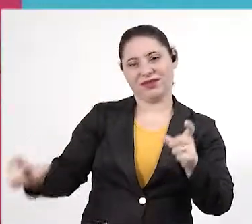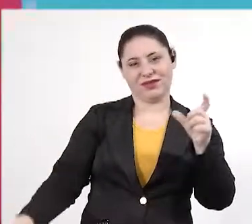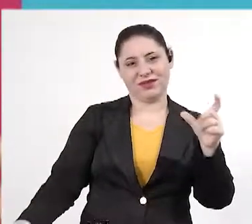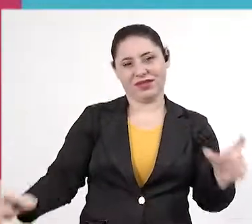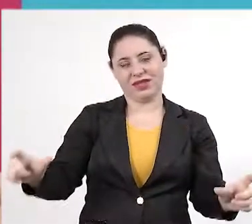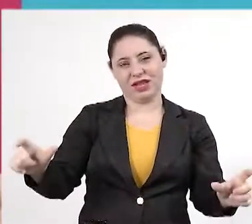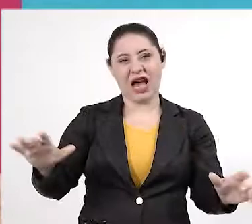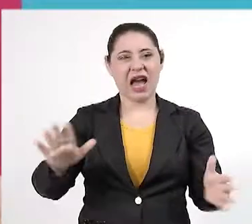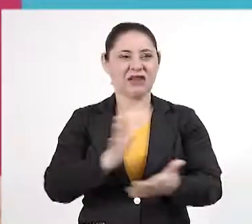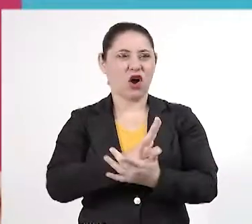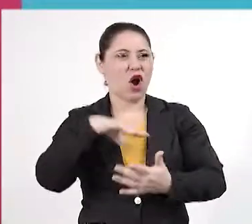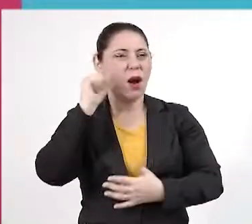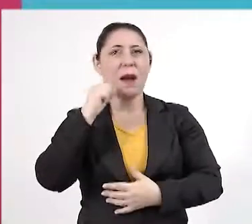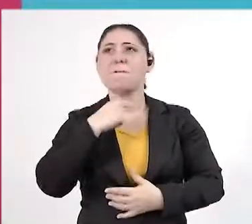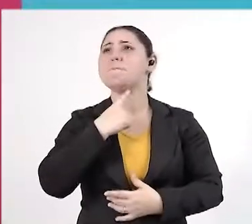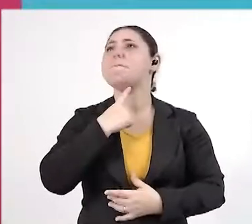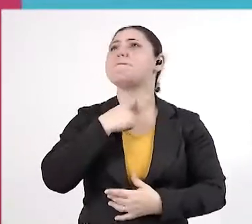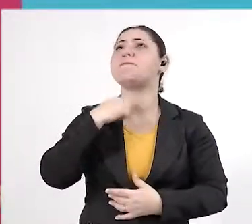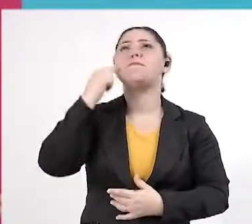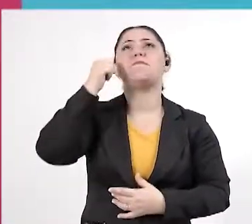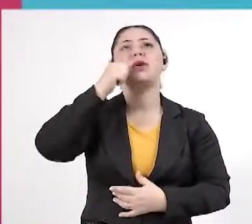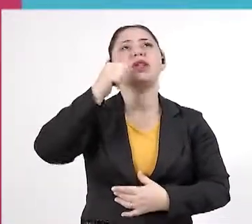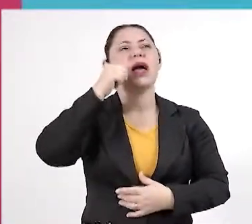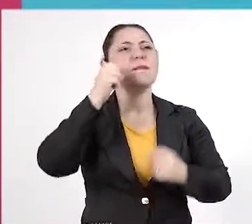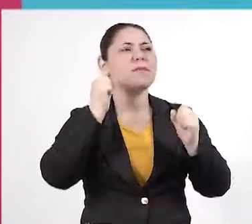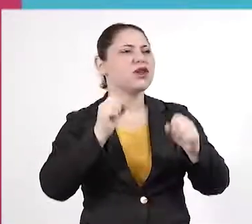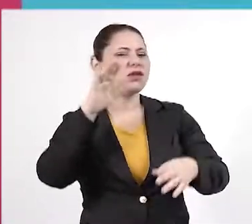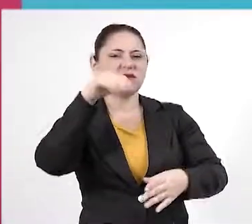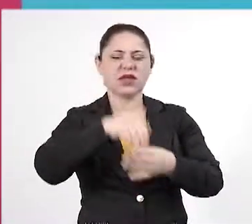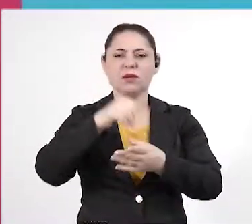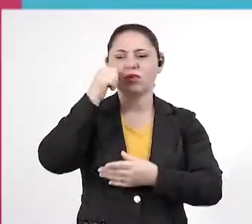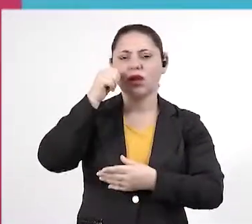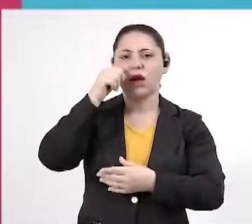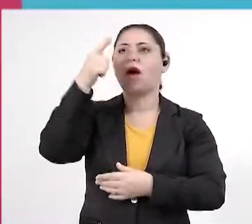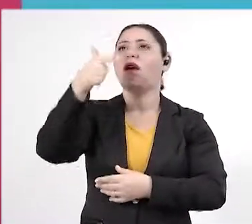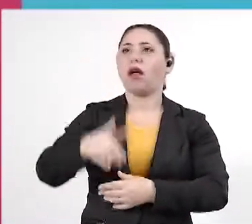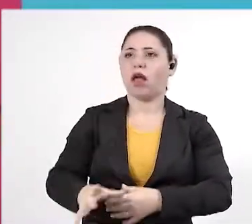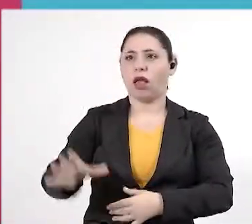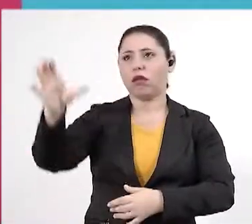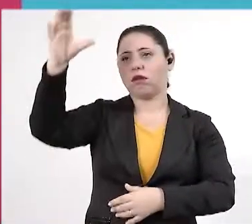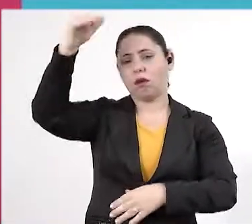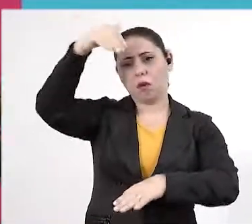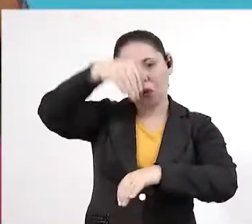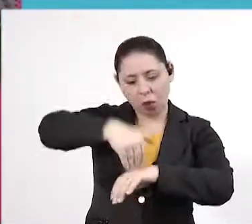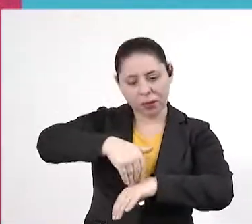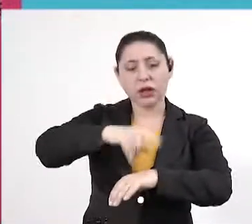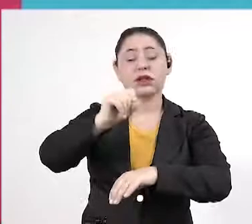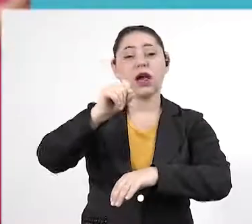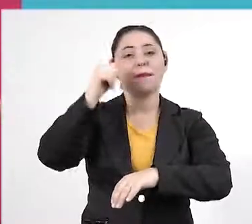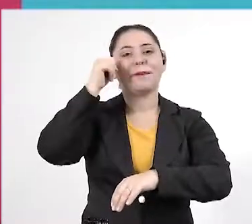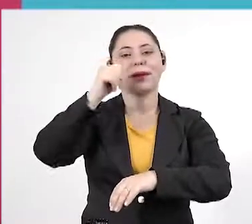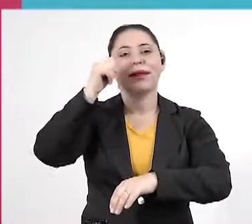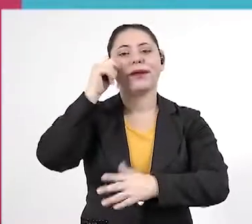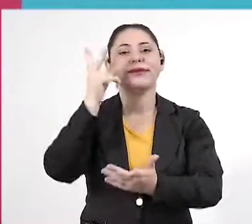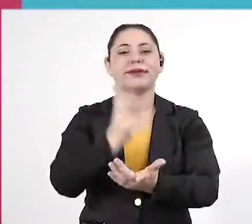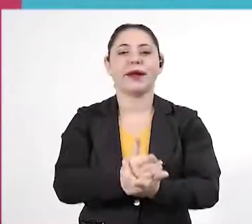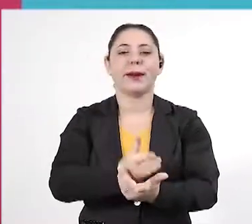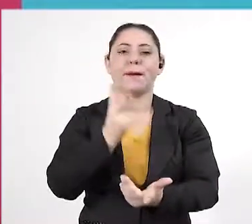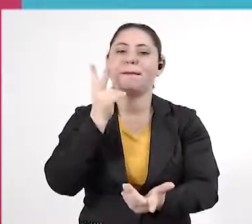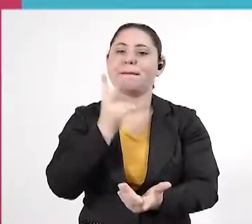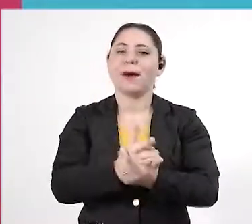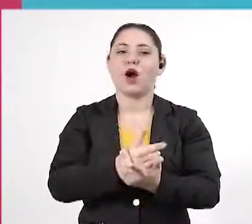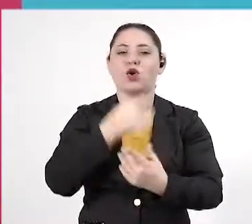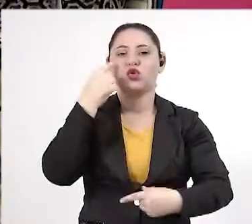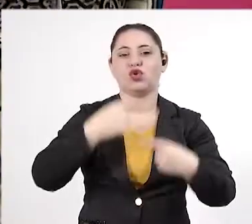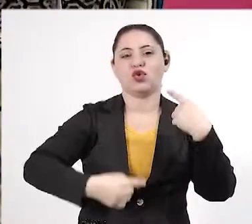Porque muitas vezes a gente escuta falar, mas as mulheres podiam votar em mulheres, né? Mais uma vez a culpa recaindo sobre os ombros das